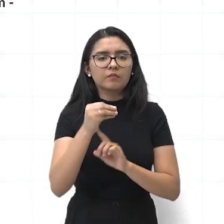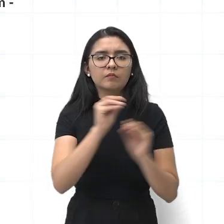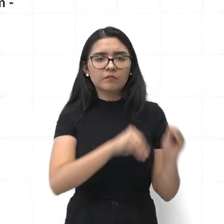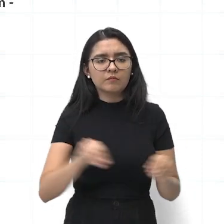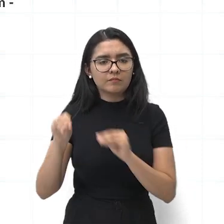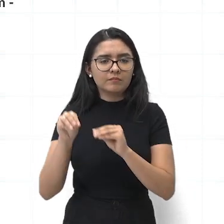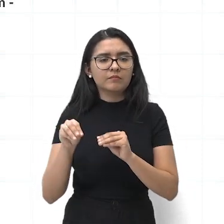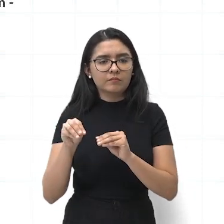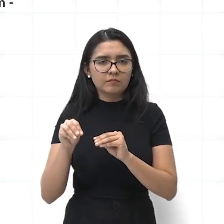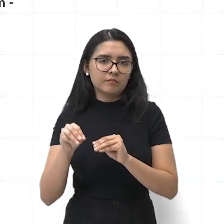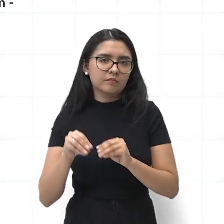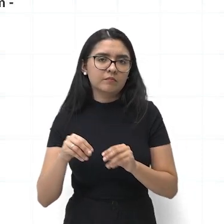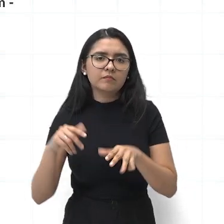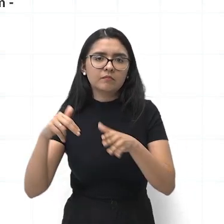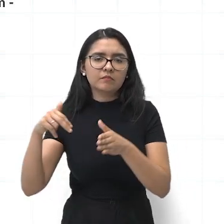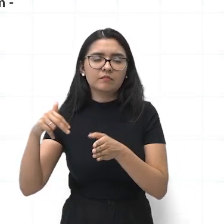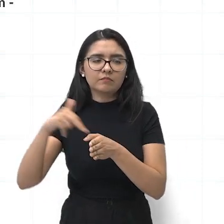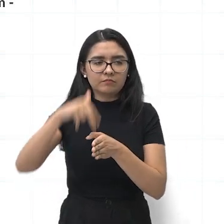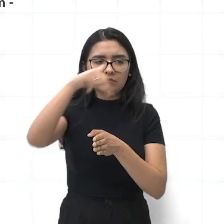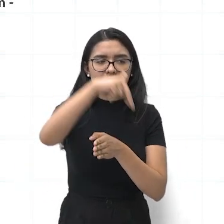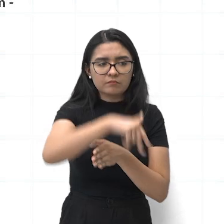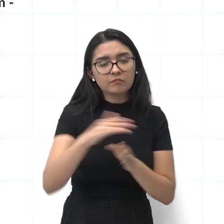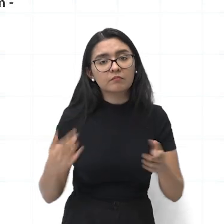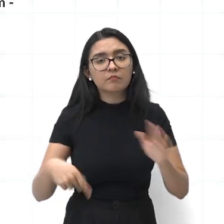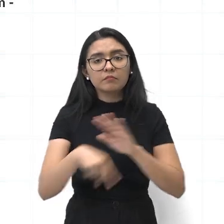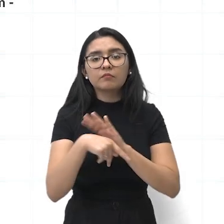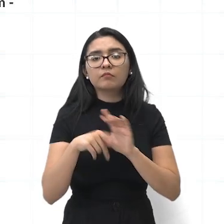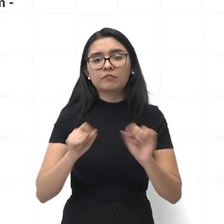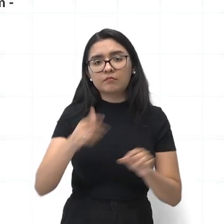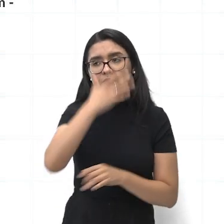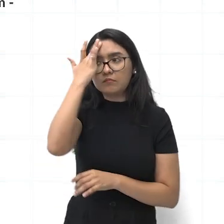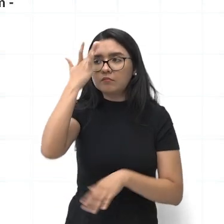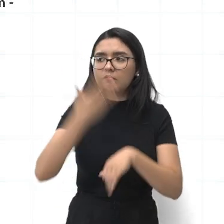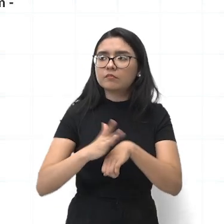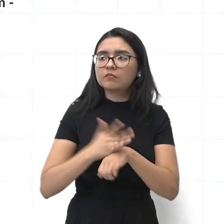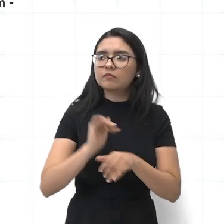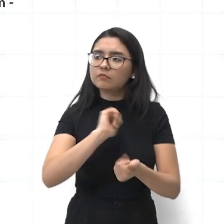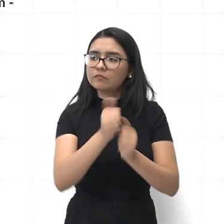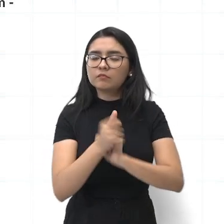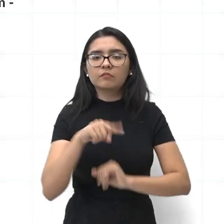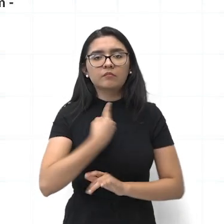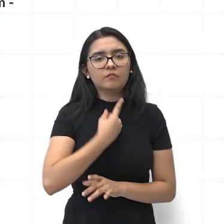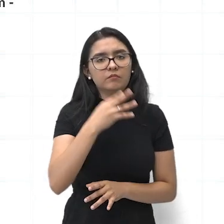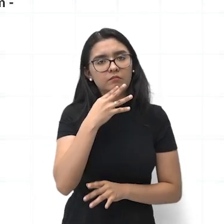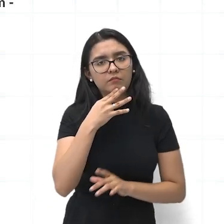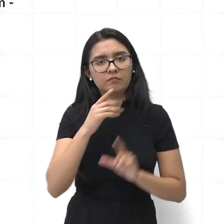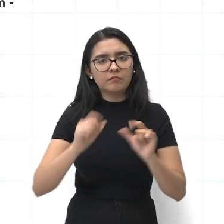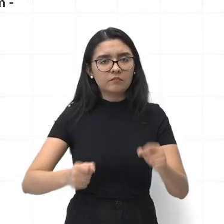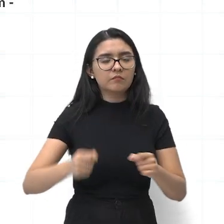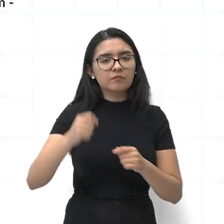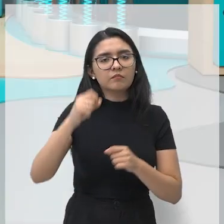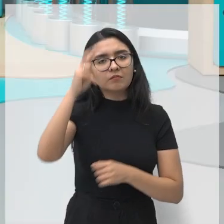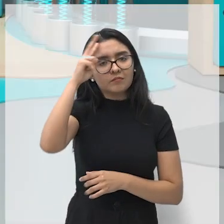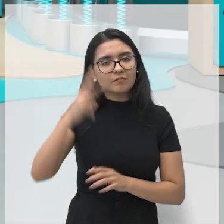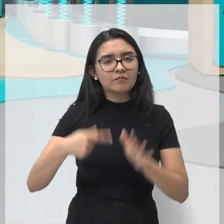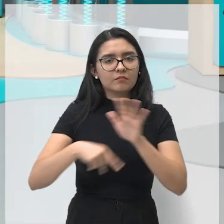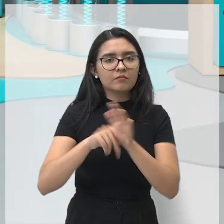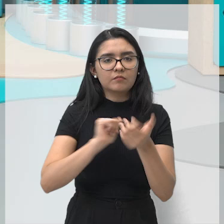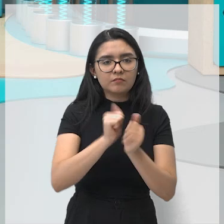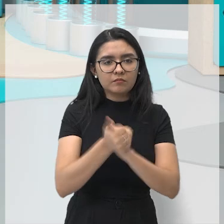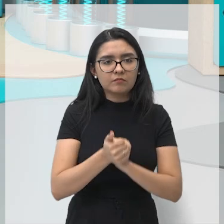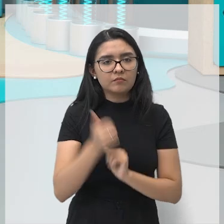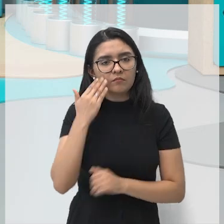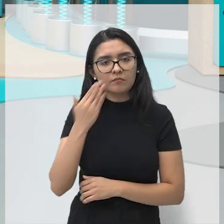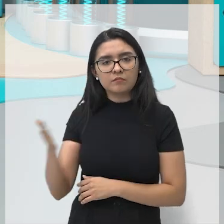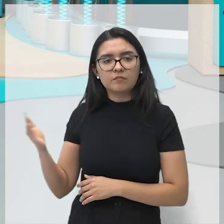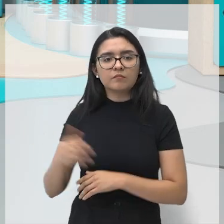deslocamento, que é como ele é comumente tratado ali pelos seus praticantes. Para a gente conhecer um pouco mais sobre o parkour, olha só, ele é